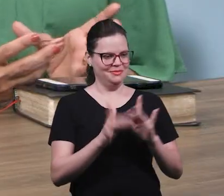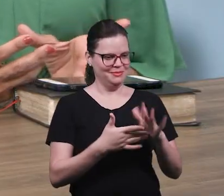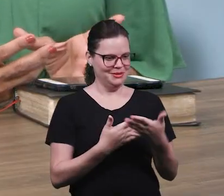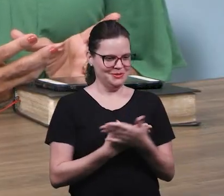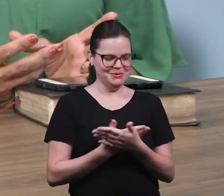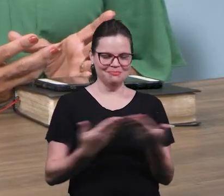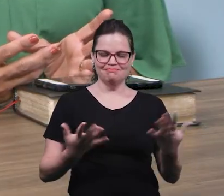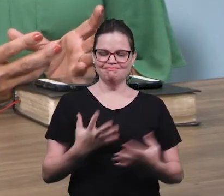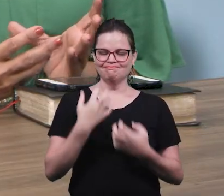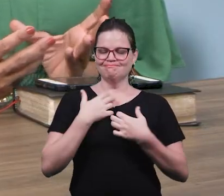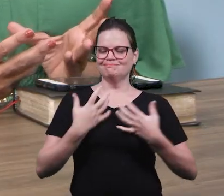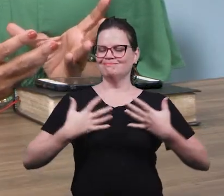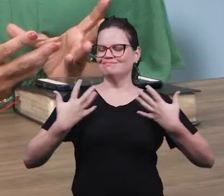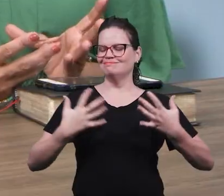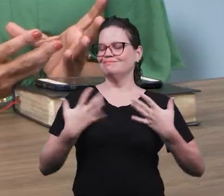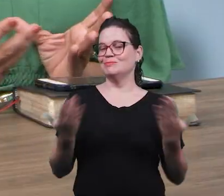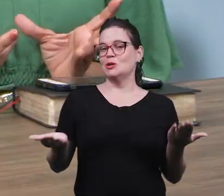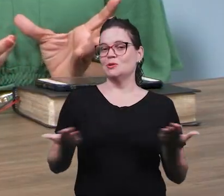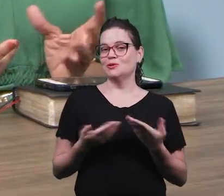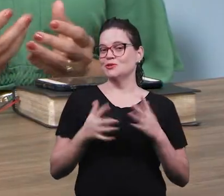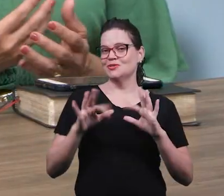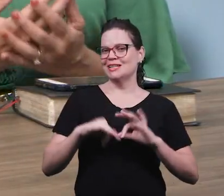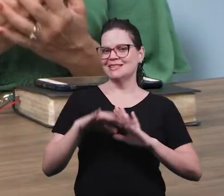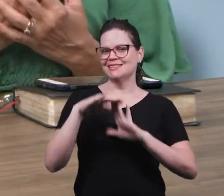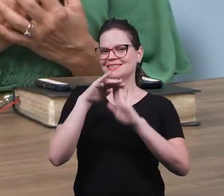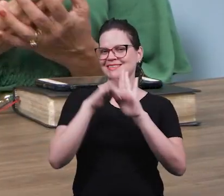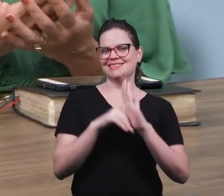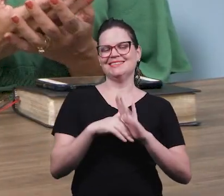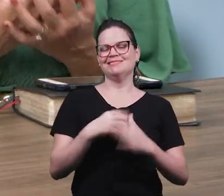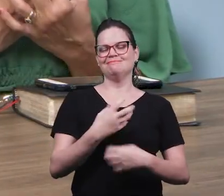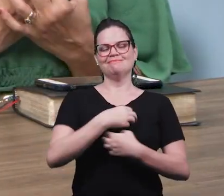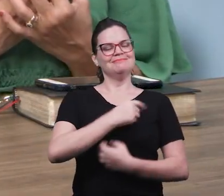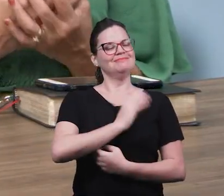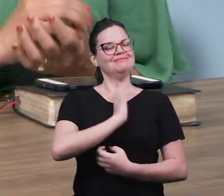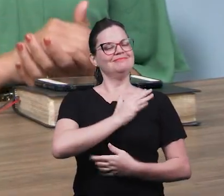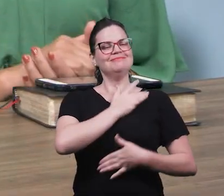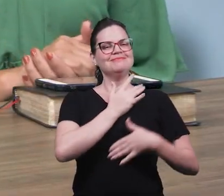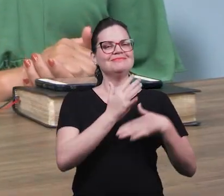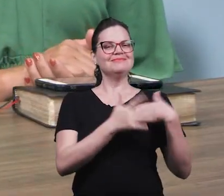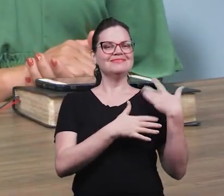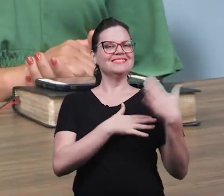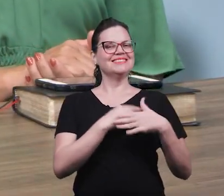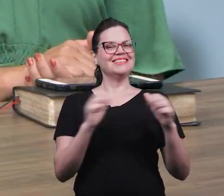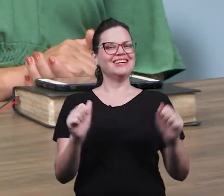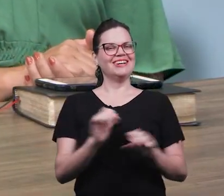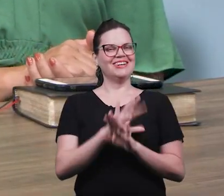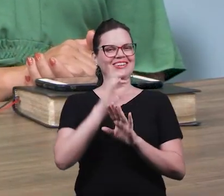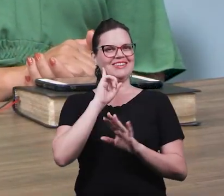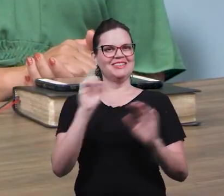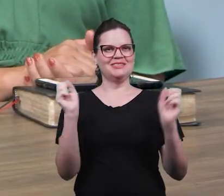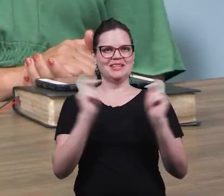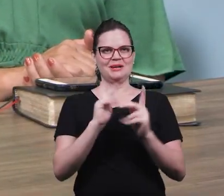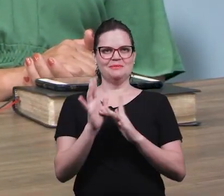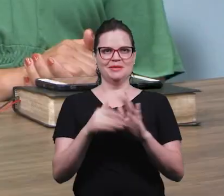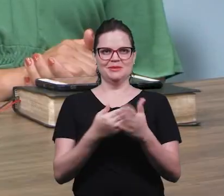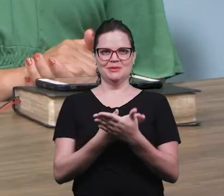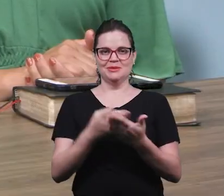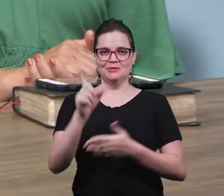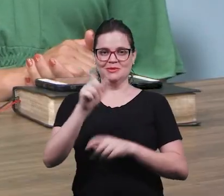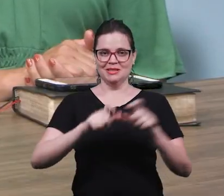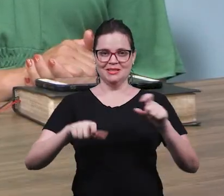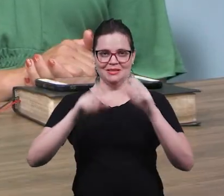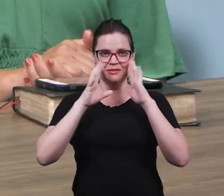amiga, que alegria, né? Encerrar mais esse programa com o coração e as mãos cheias, né? Glória a Deus. Uma bênção para nós, para quem